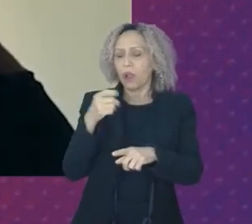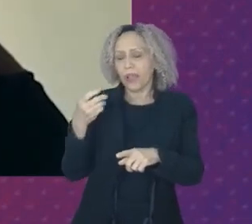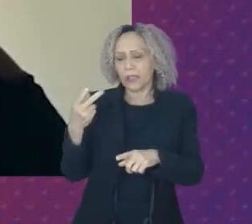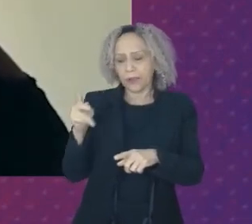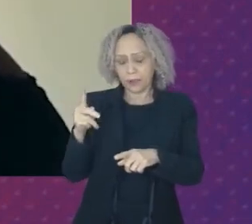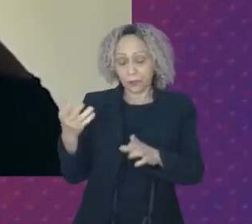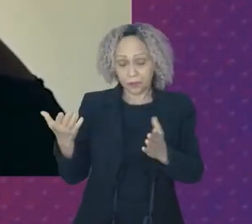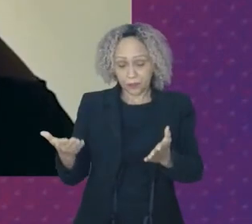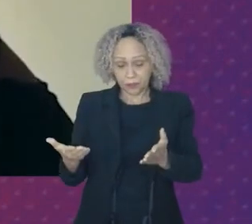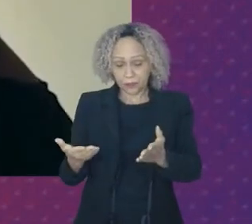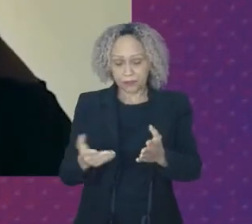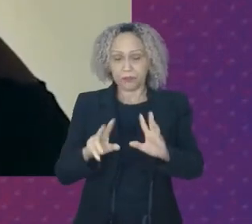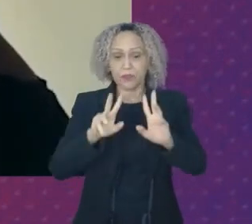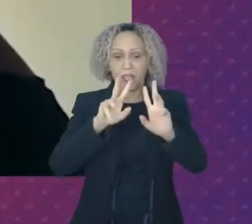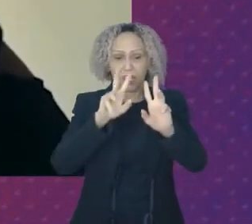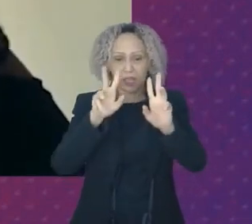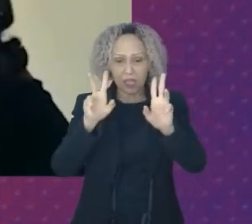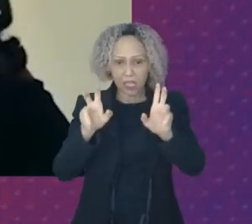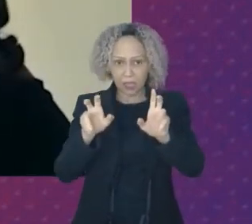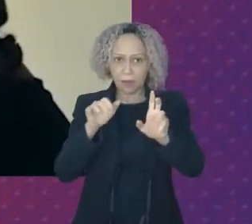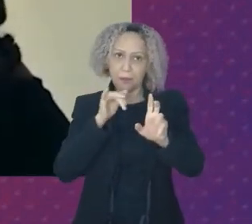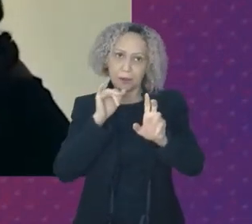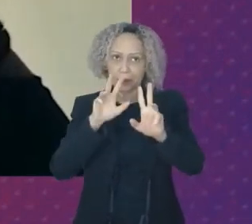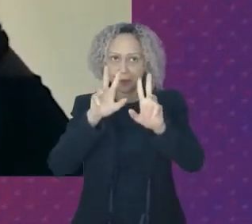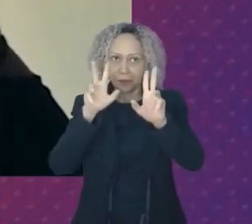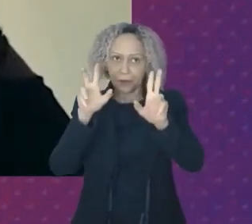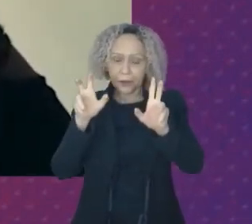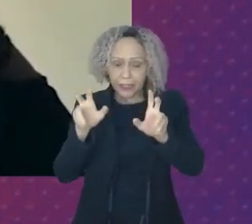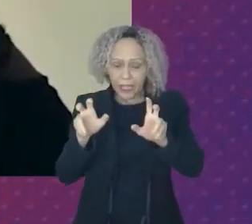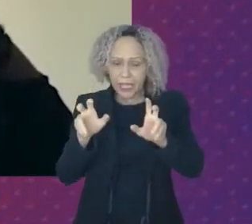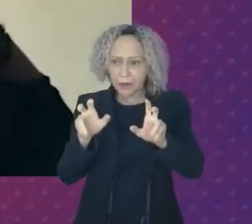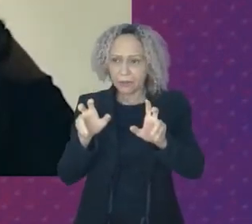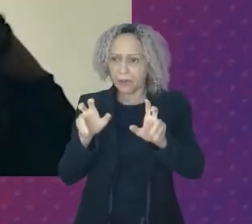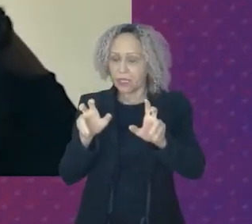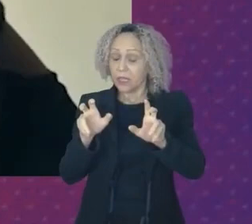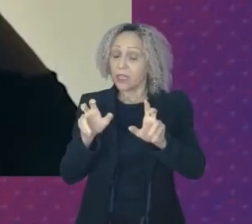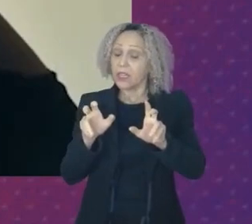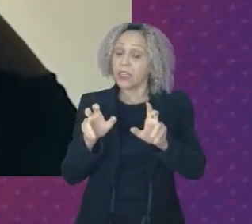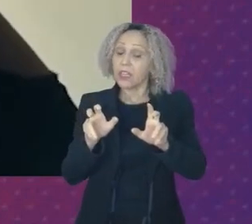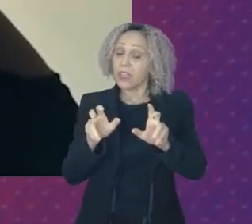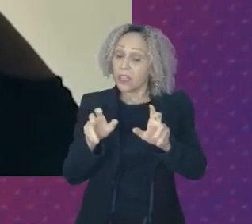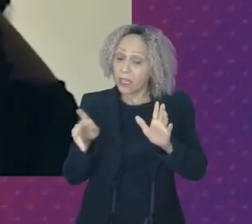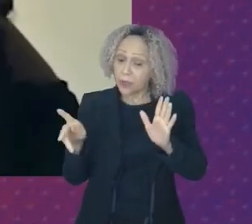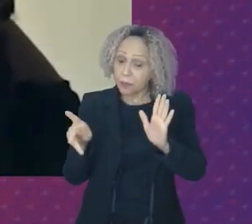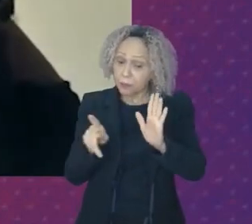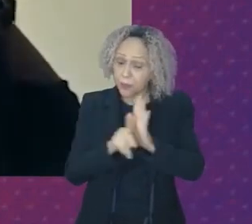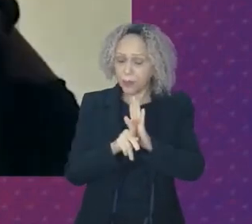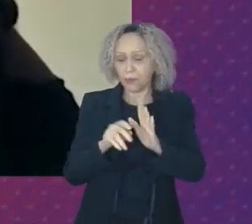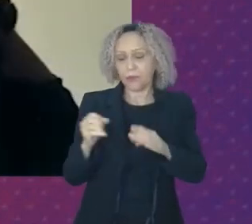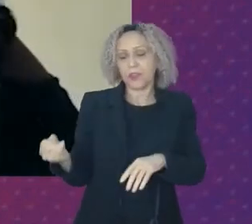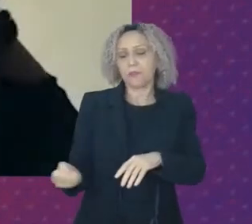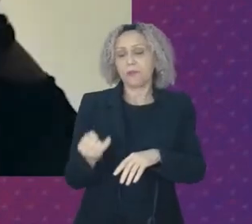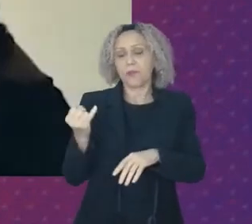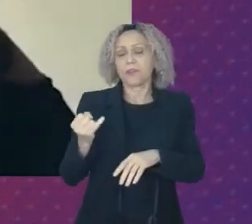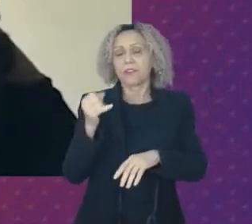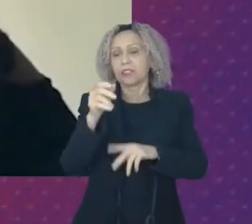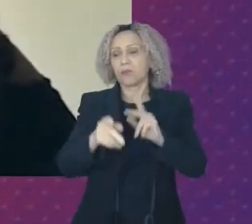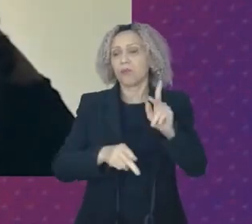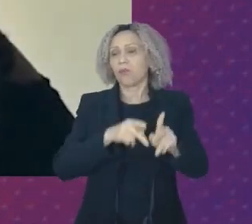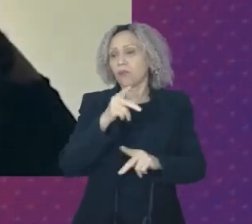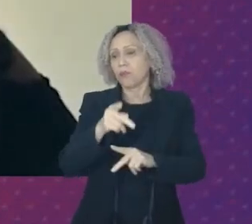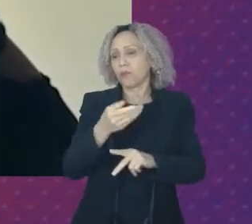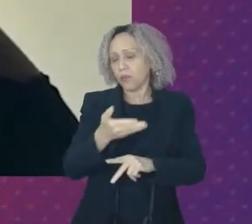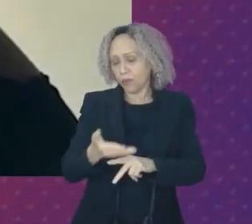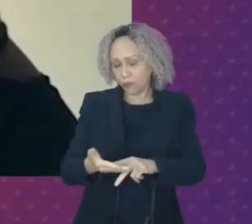esse tema que está sendo muito falado e que é de interesse público em conteúdo para vocês. Ele pode virar um Reels, ele pode virar um carrossel